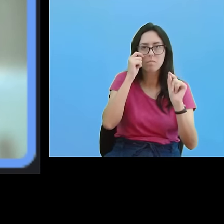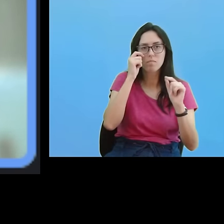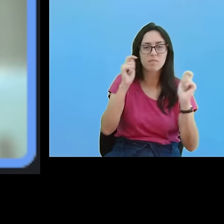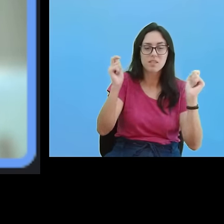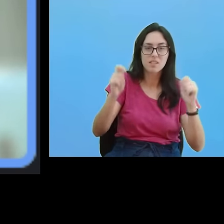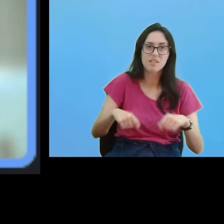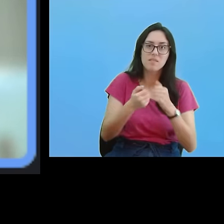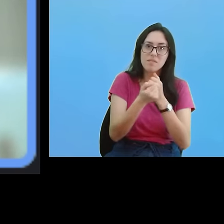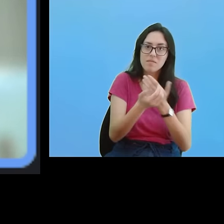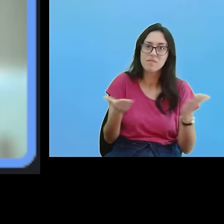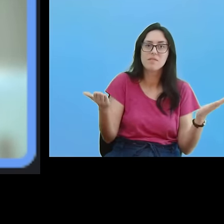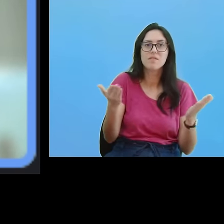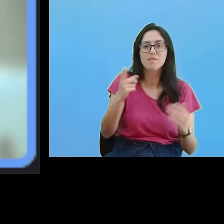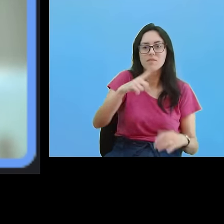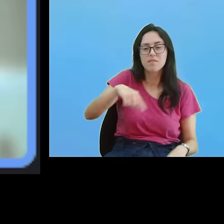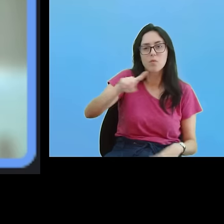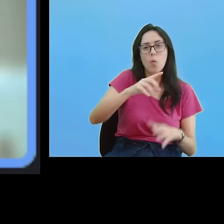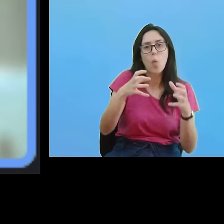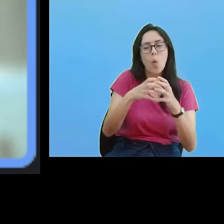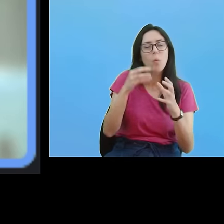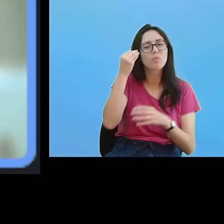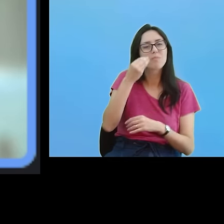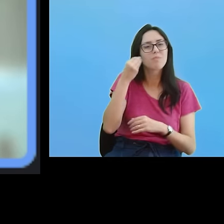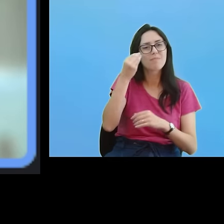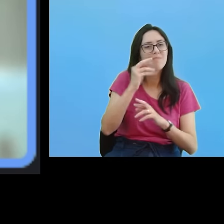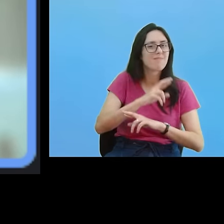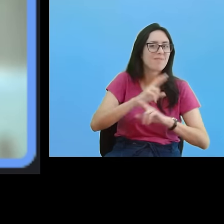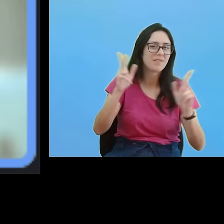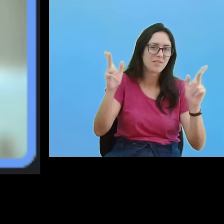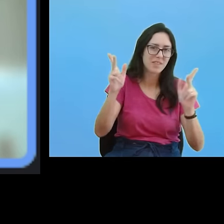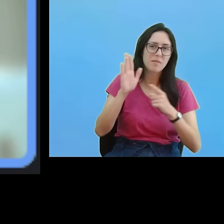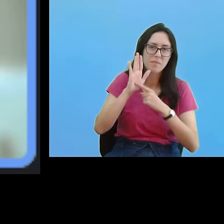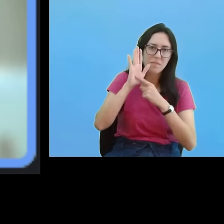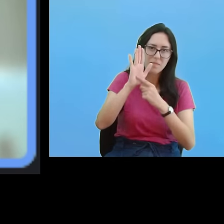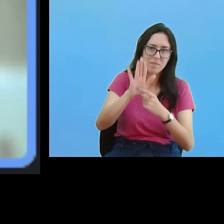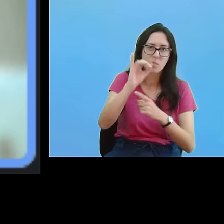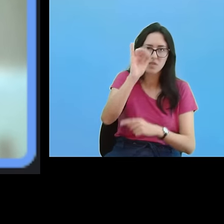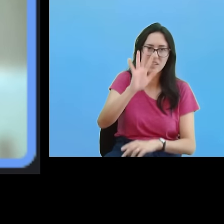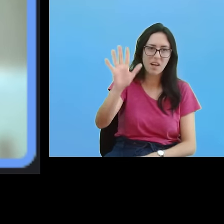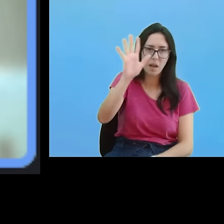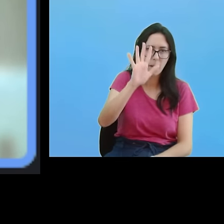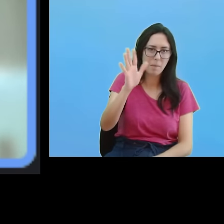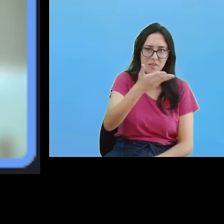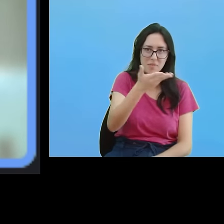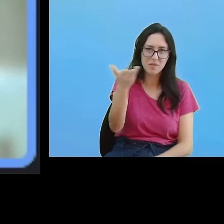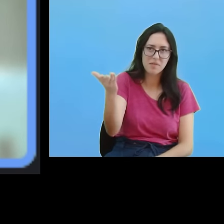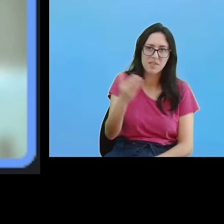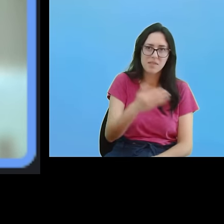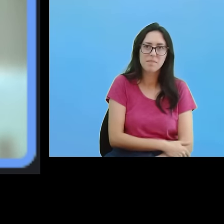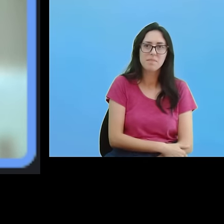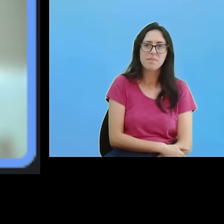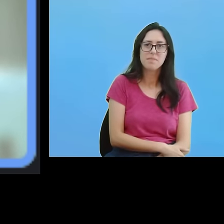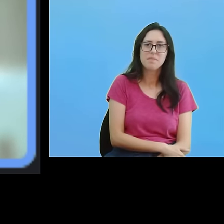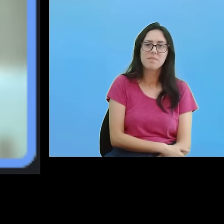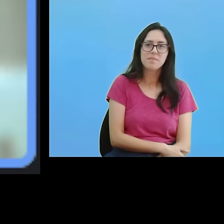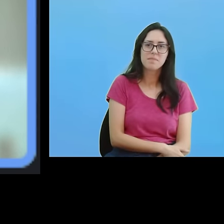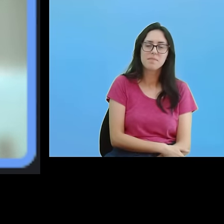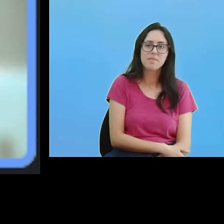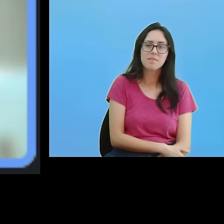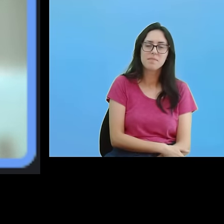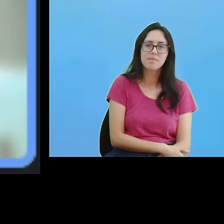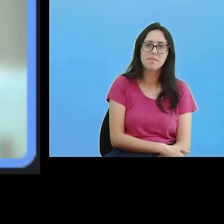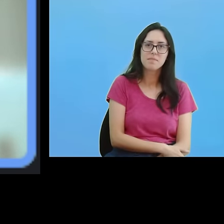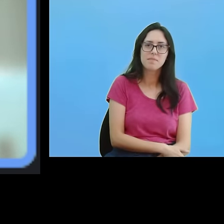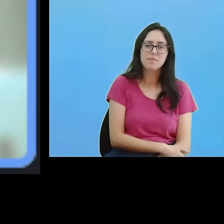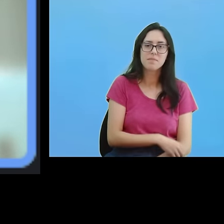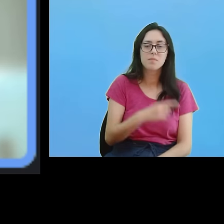e oferecer para esse grupo uma experiência diferente. Vamos mostrar também algumas imagens aqui para vocês, onde